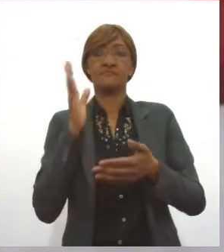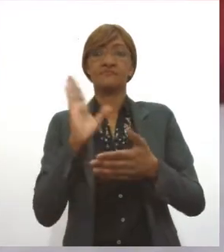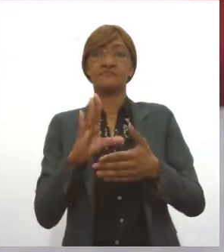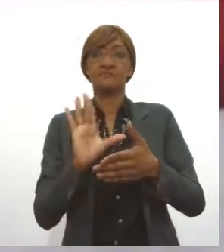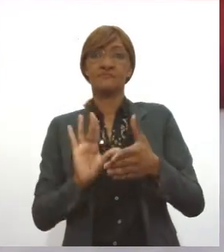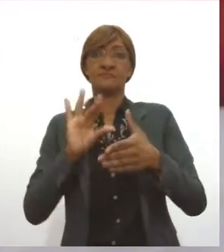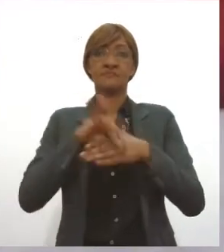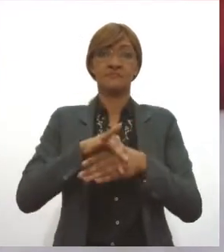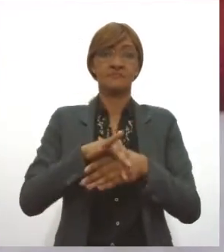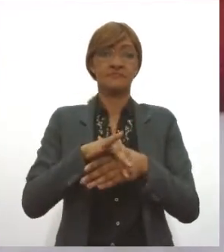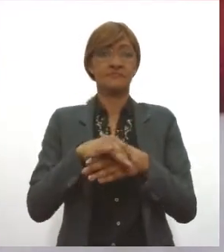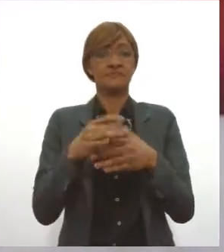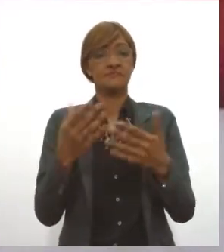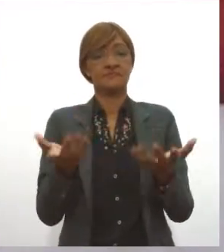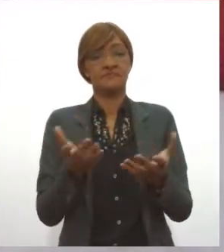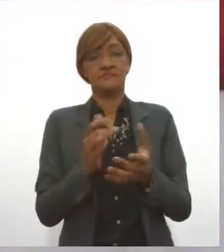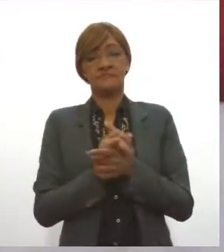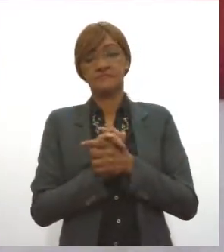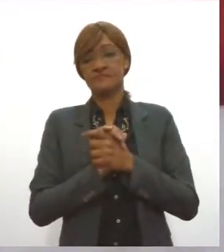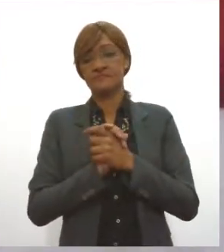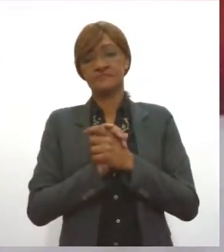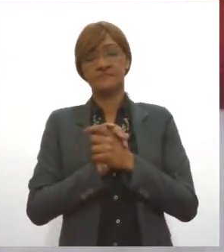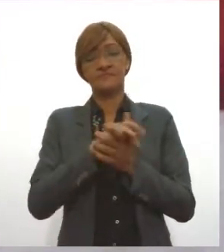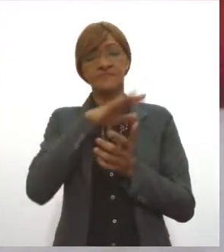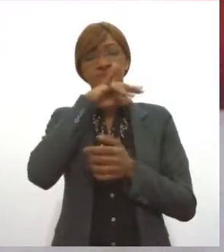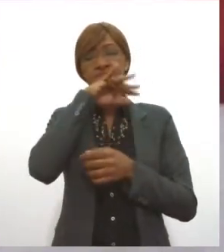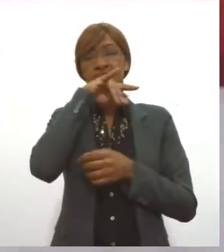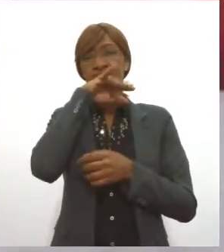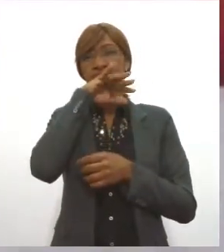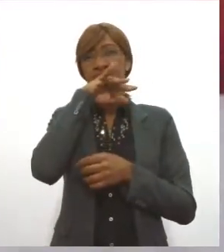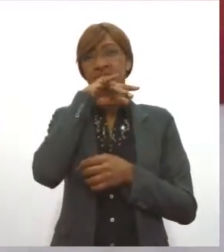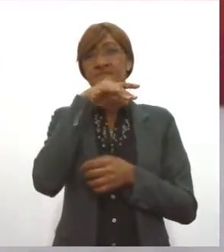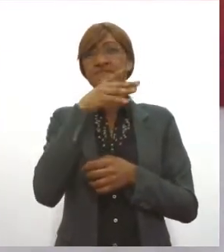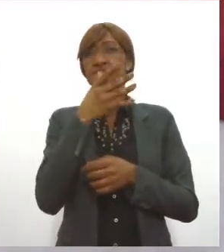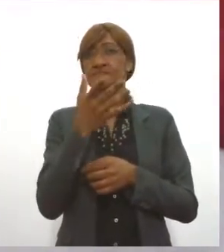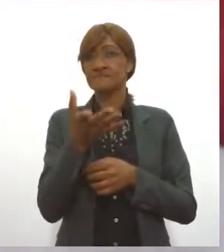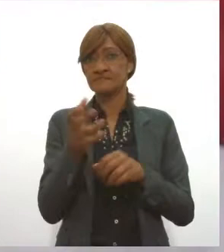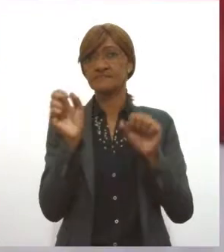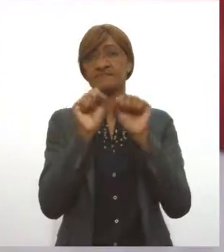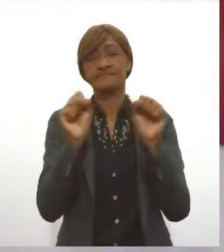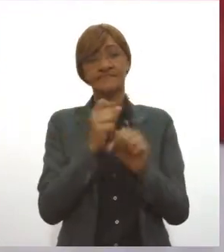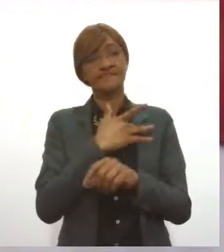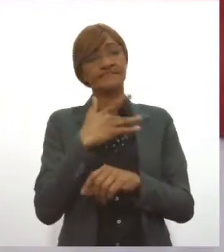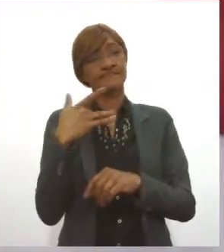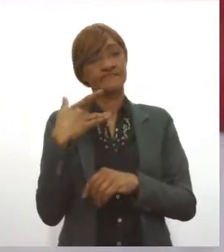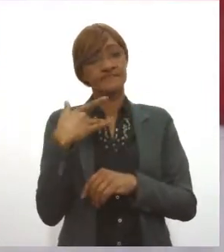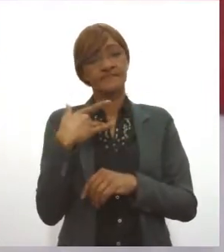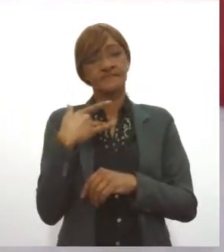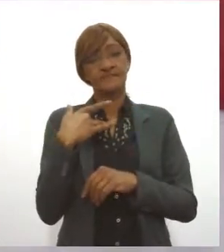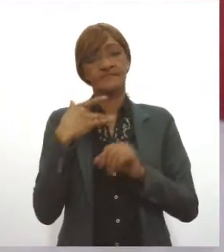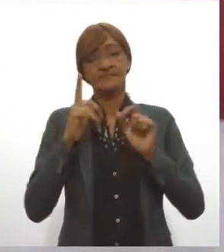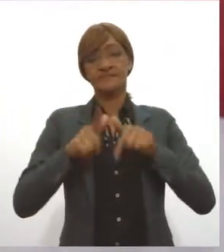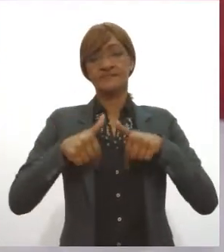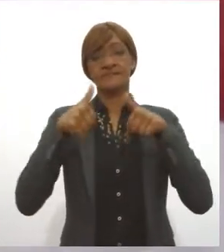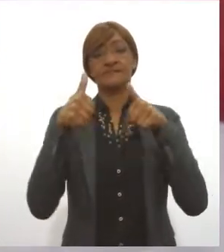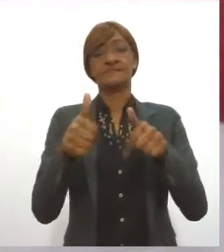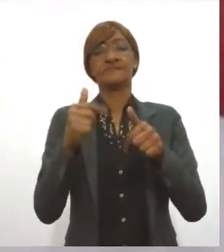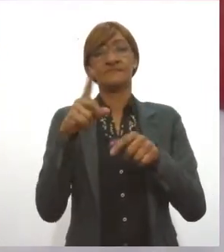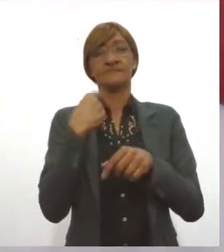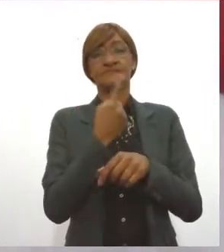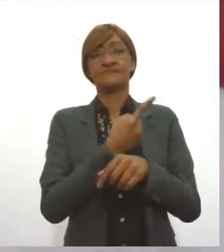É um indicador péssimo de saúde pública. Esse é o desafio que nós temos que enfrentar agora